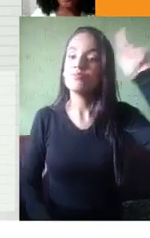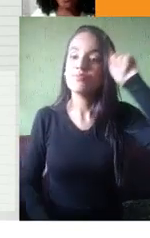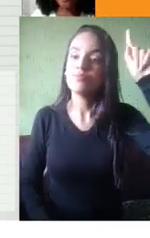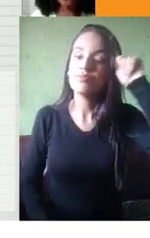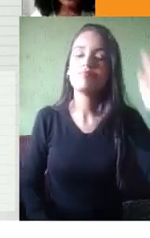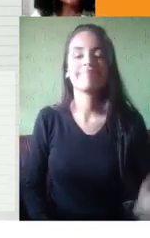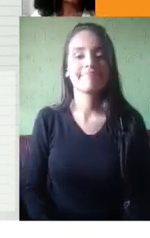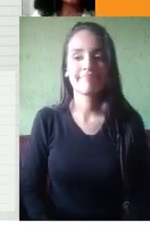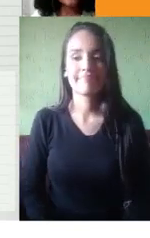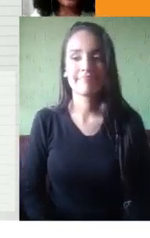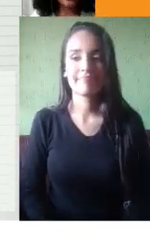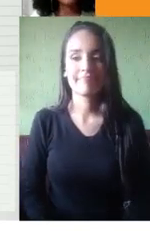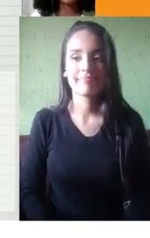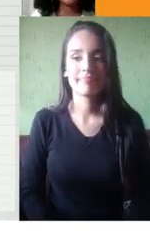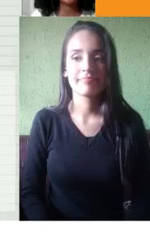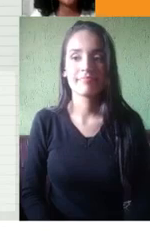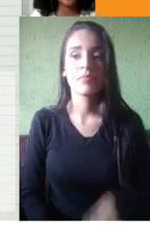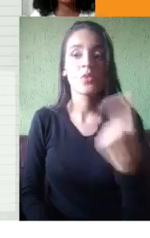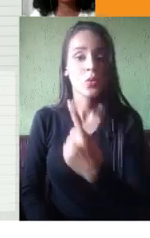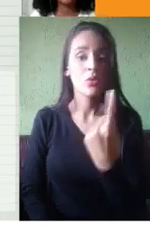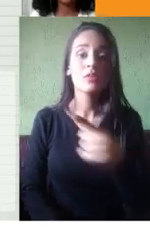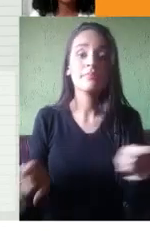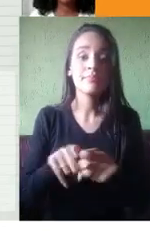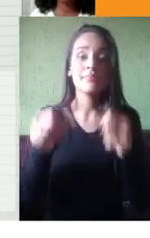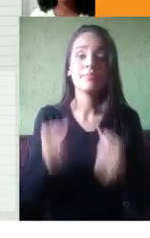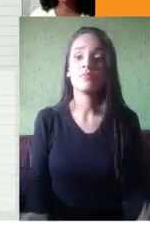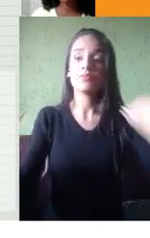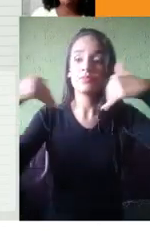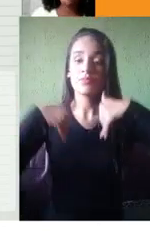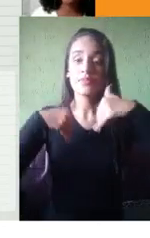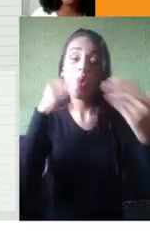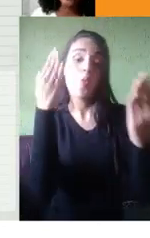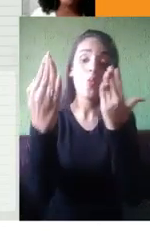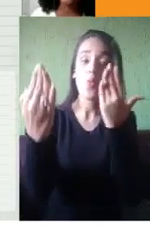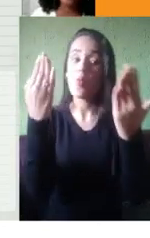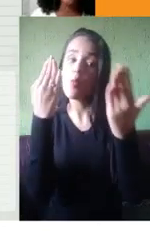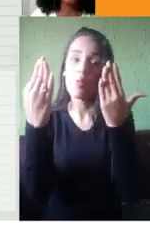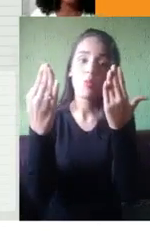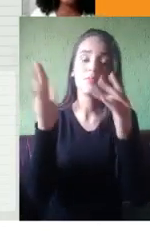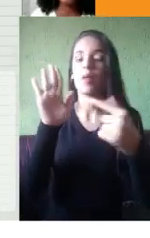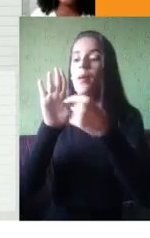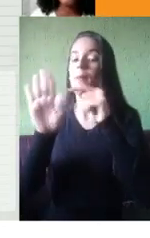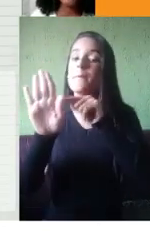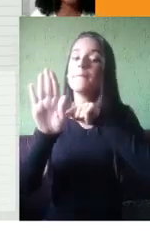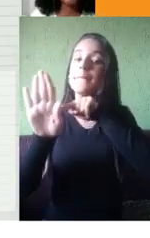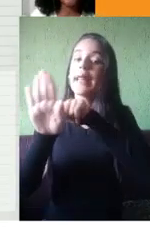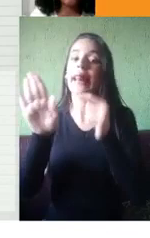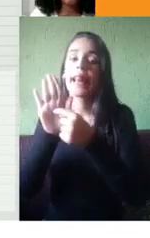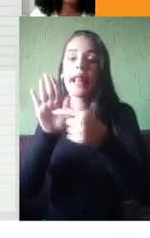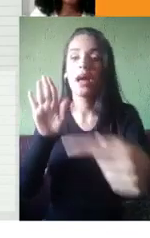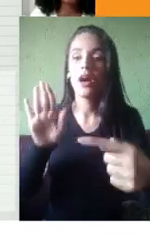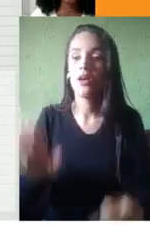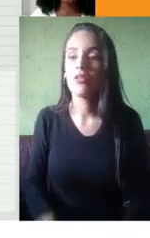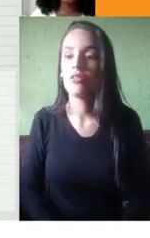conclusão. Analogia ou metáfora é você associar o tema a uma situação de outra natureza, né? E essa é uma estratégia que